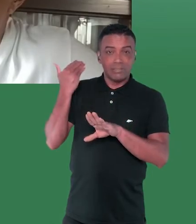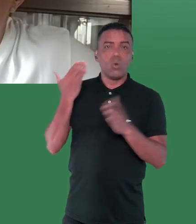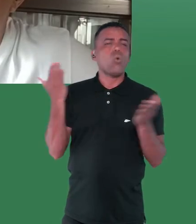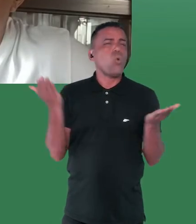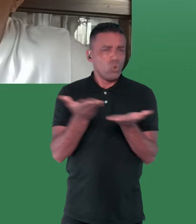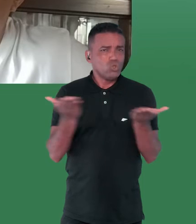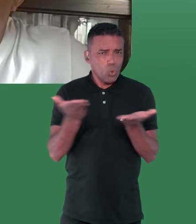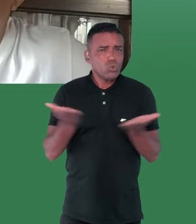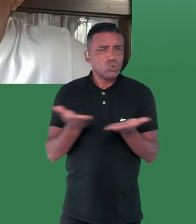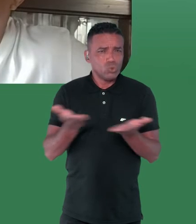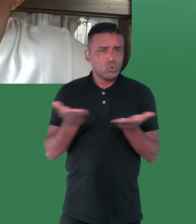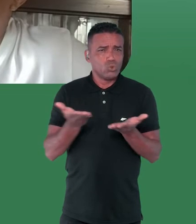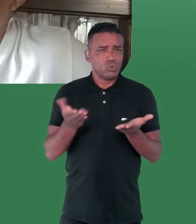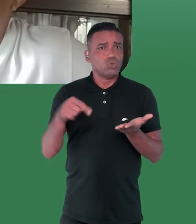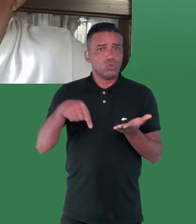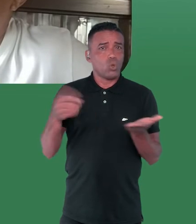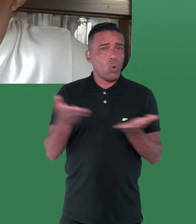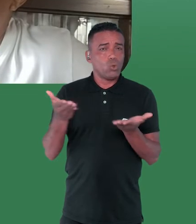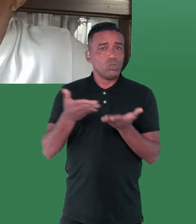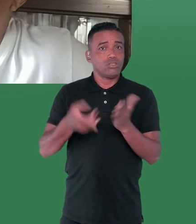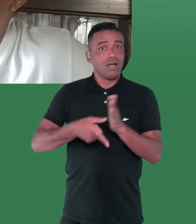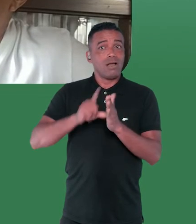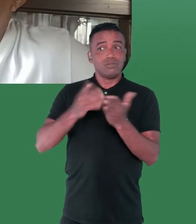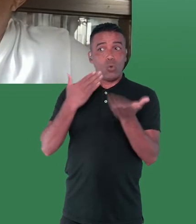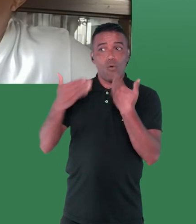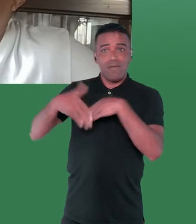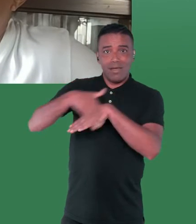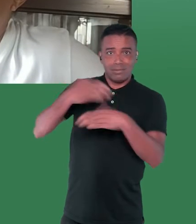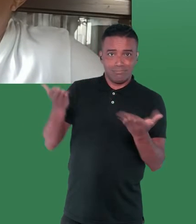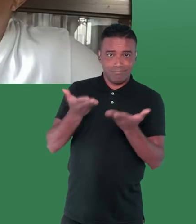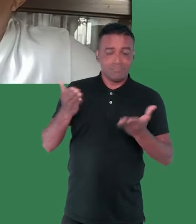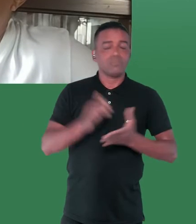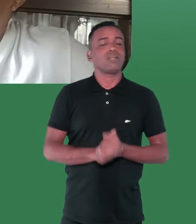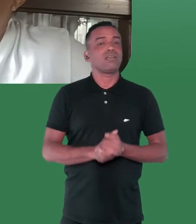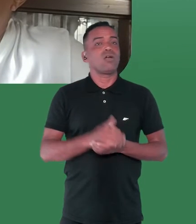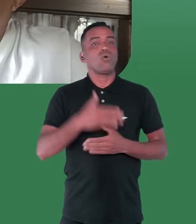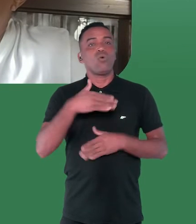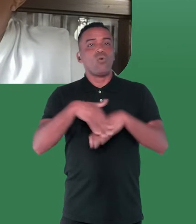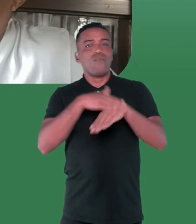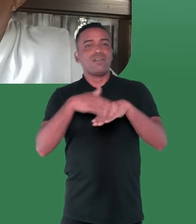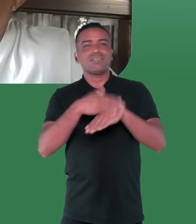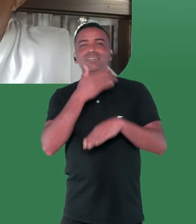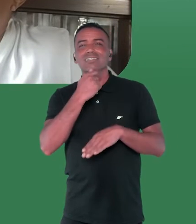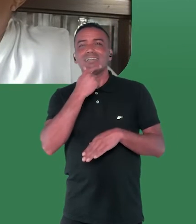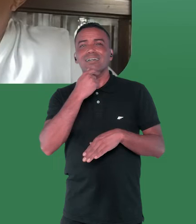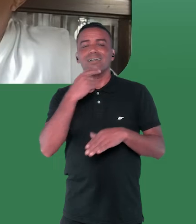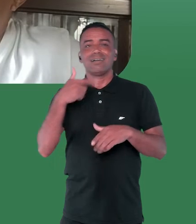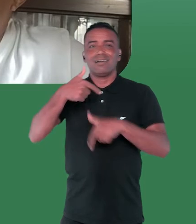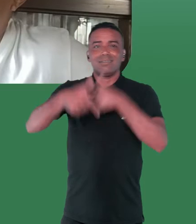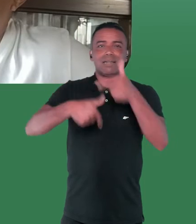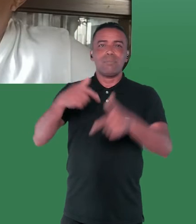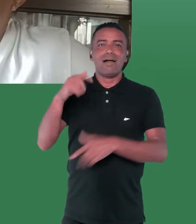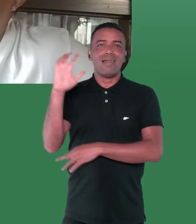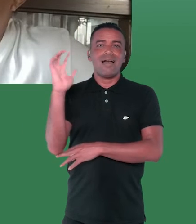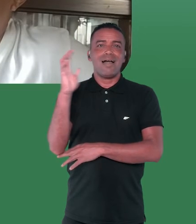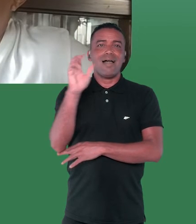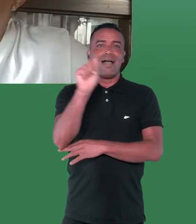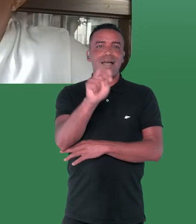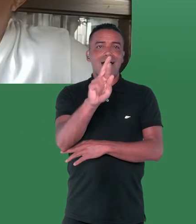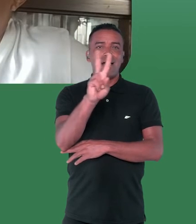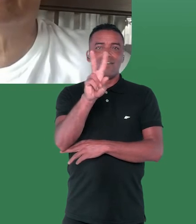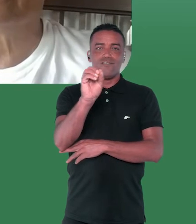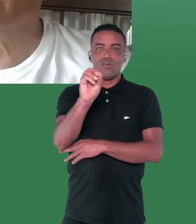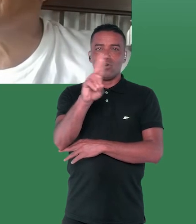hoje mesmo, antes de conversar contigo, eu estava falando com um moço que trabalha na Árvore, né? O nosso